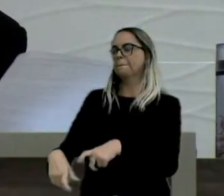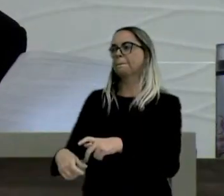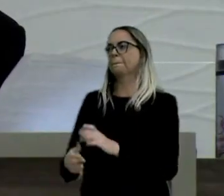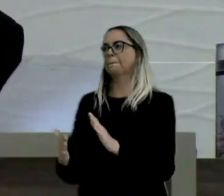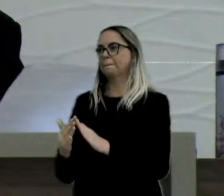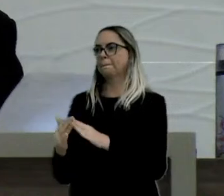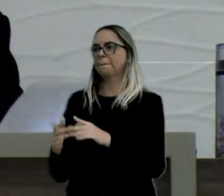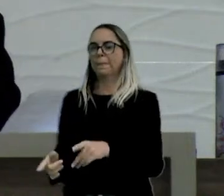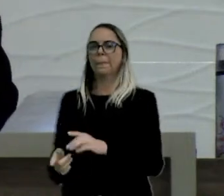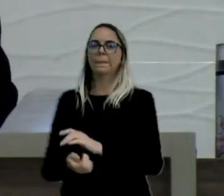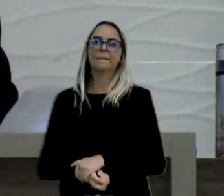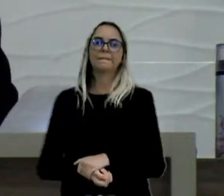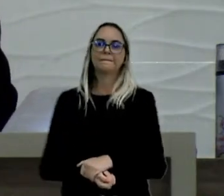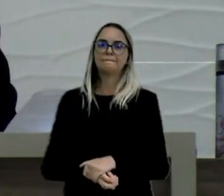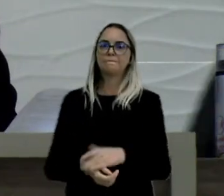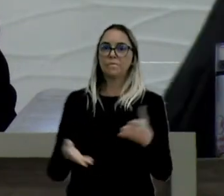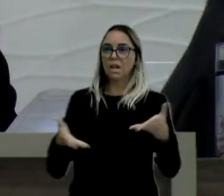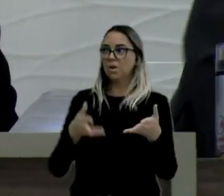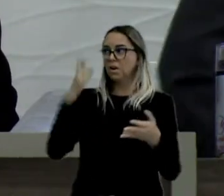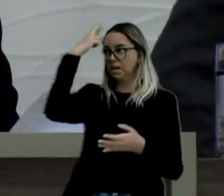discutindo o vereador